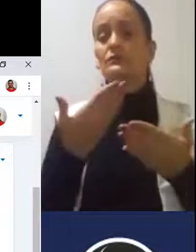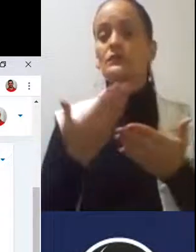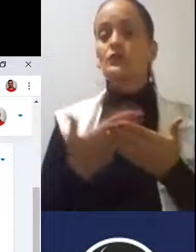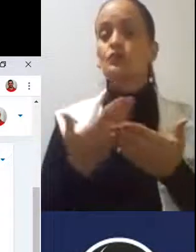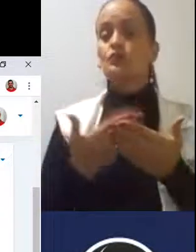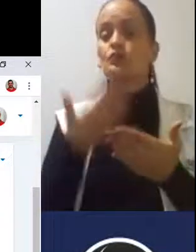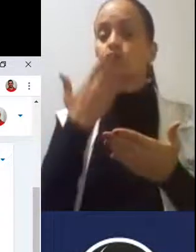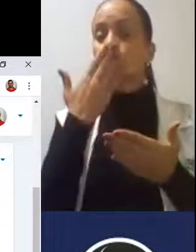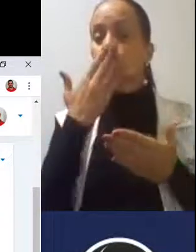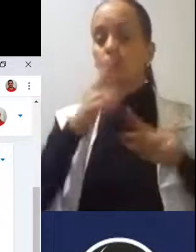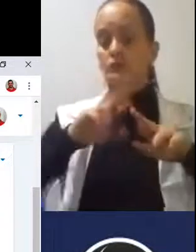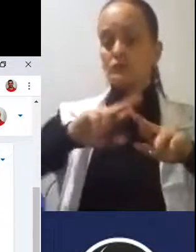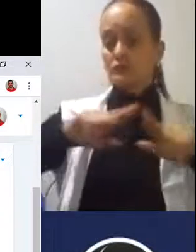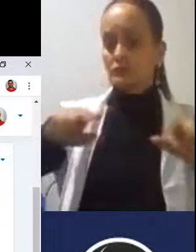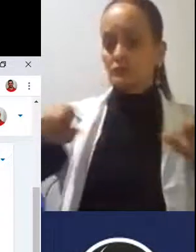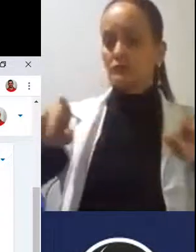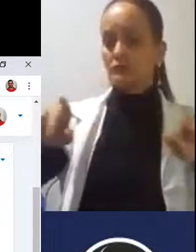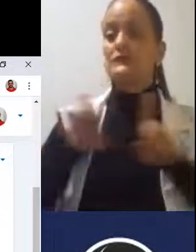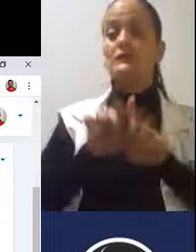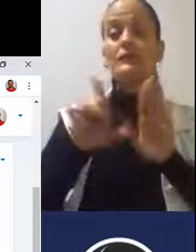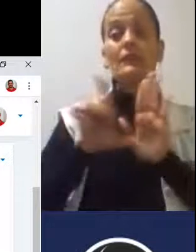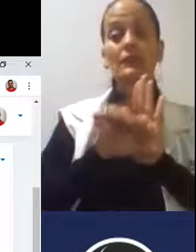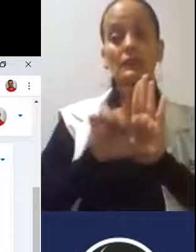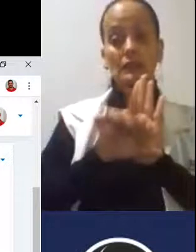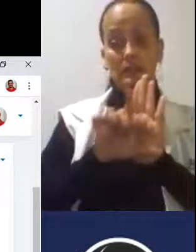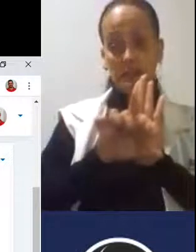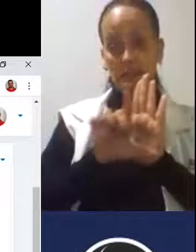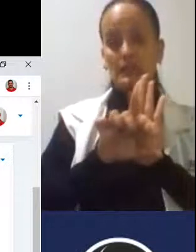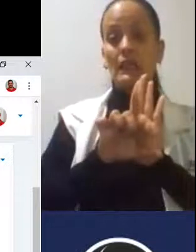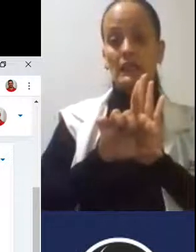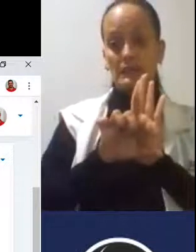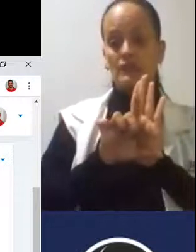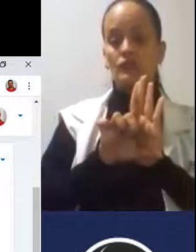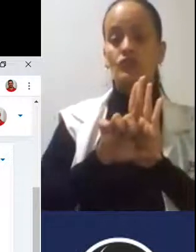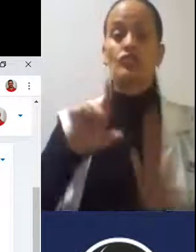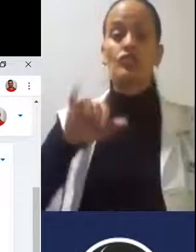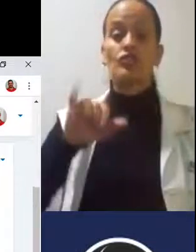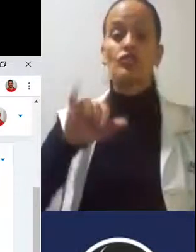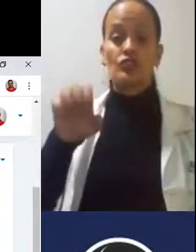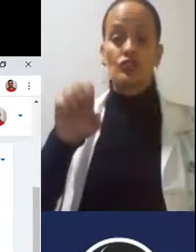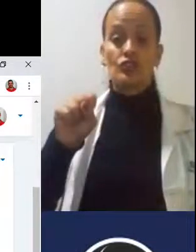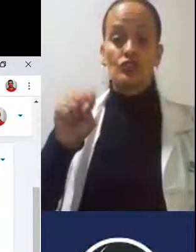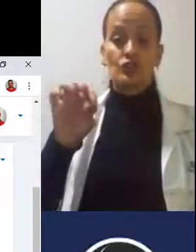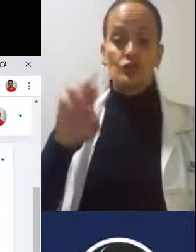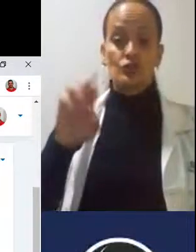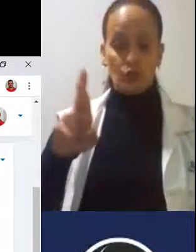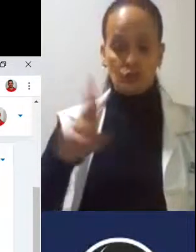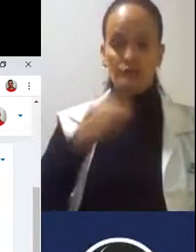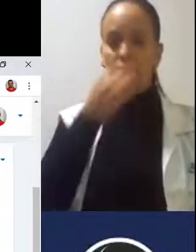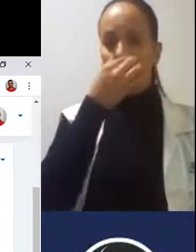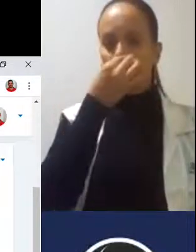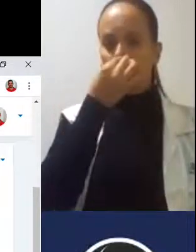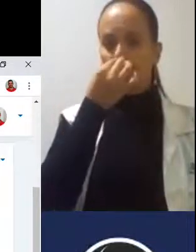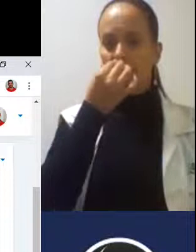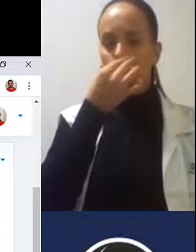né? E algumas leis e teoremas que envolvem os resistores, certo? Então, vamos lá.